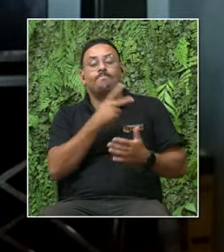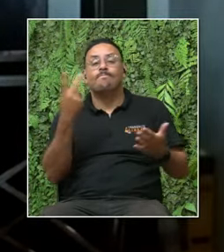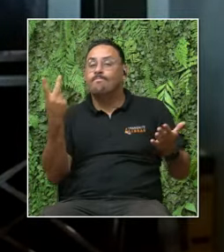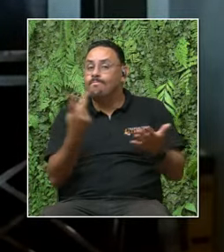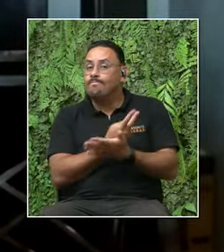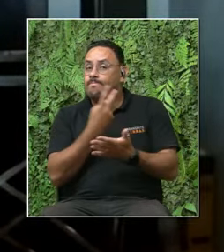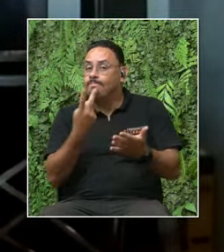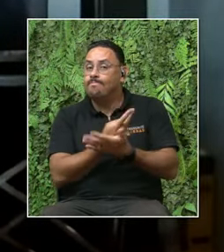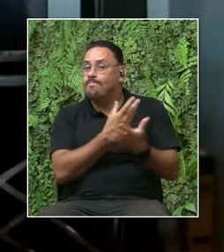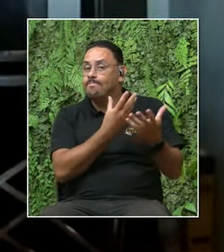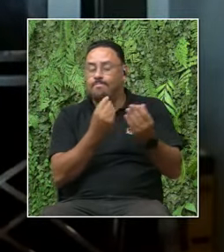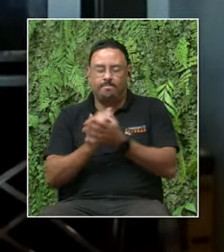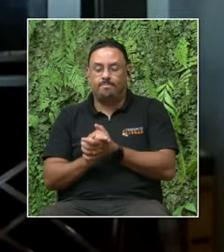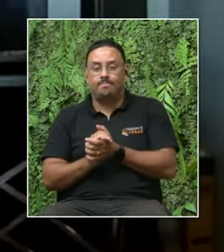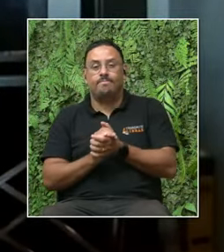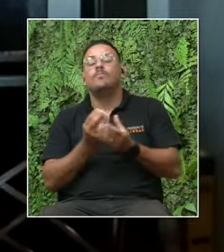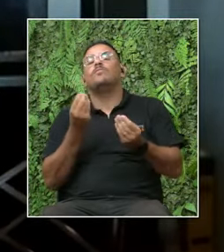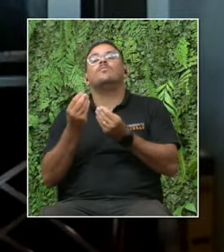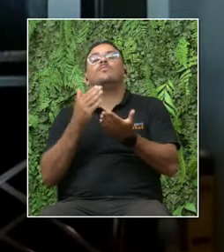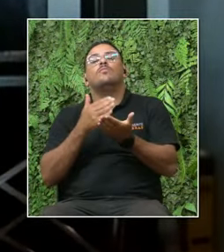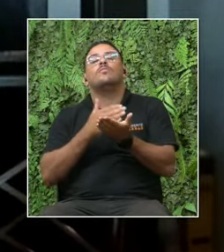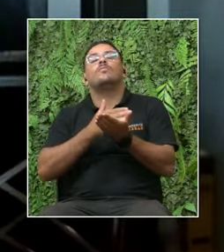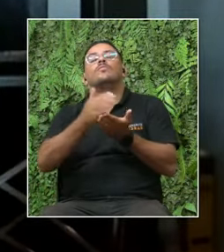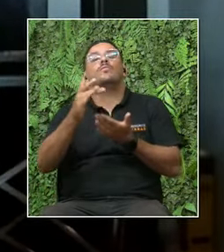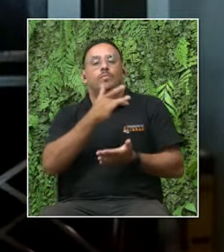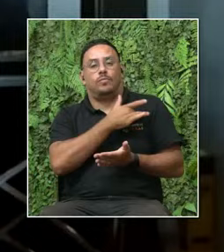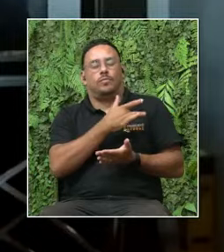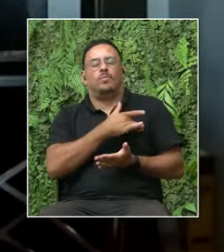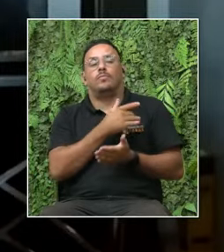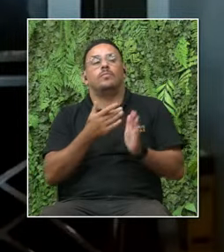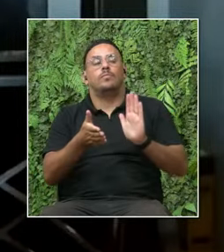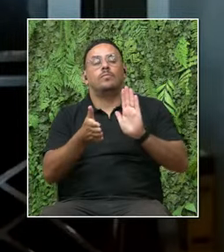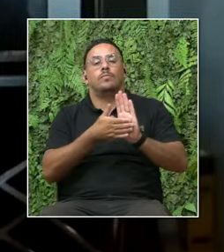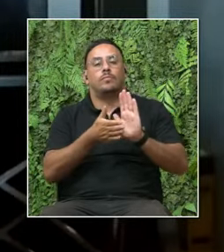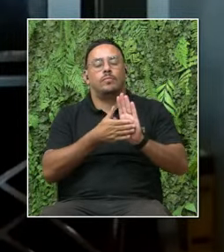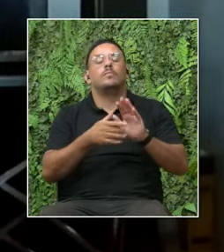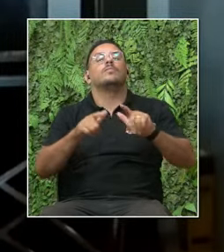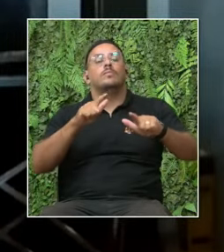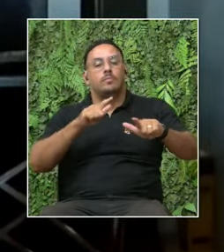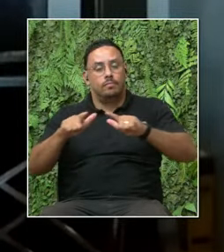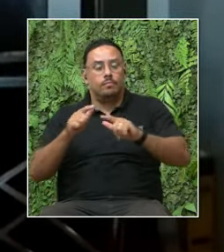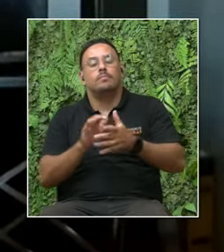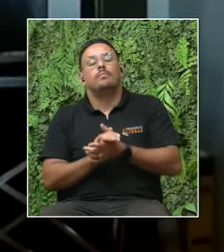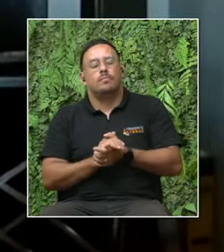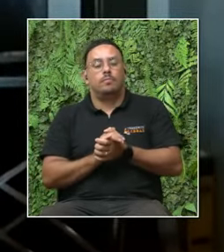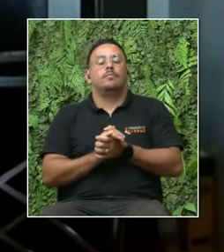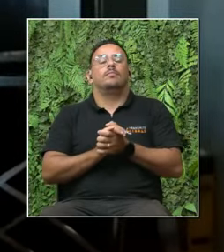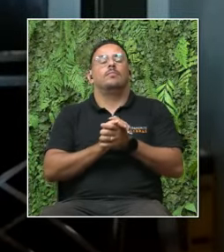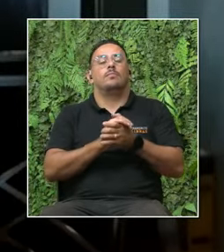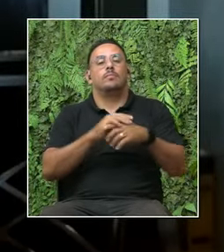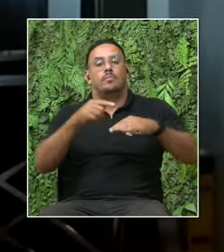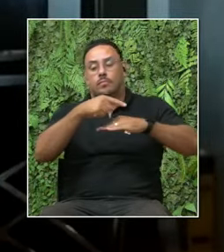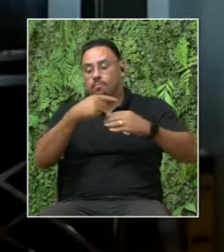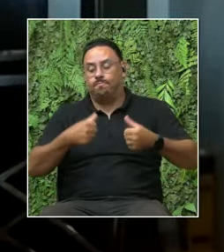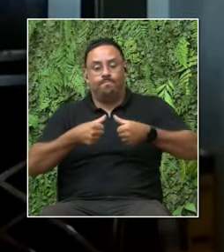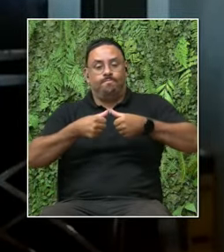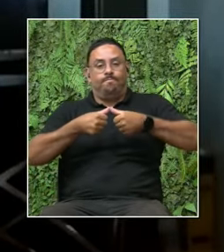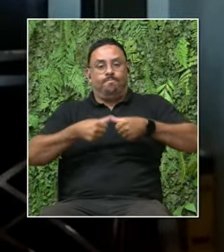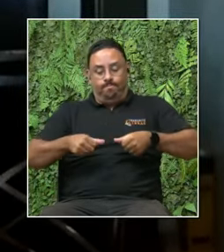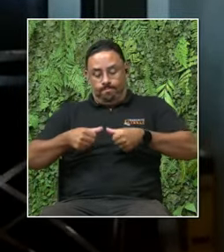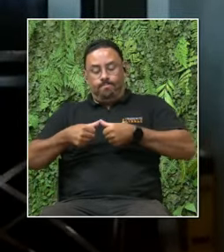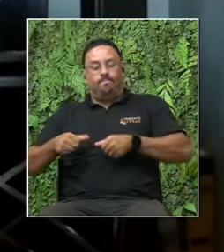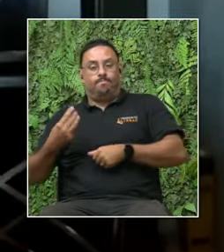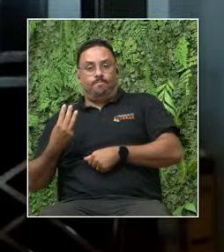Cruzeiro entrou com uma proposta e a natural dele que é é trabalhar com uma linha defensiva com Três zagueiros com